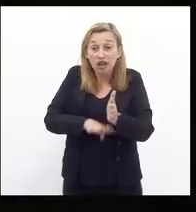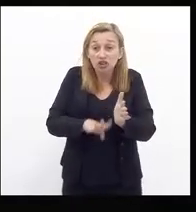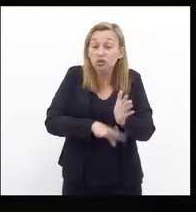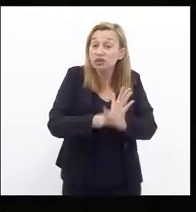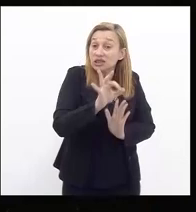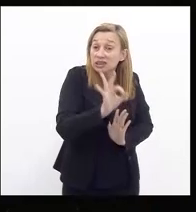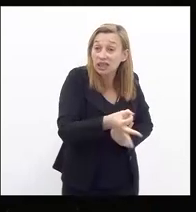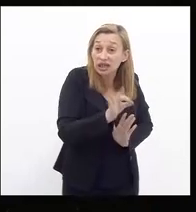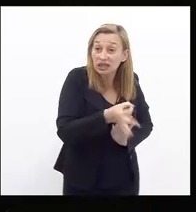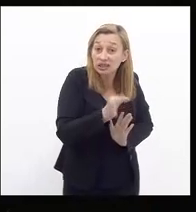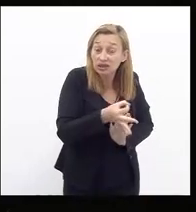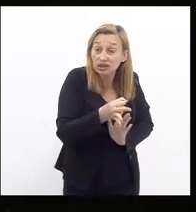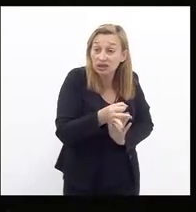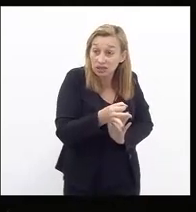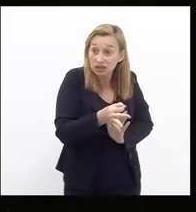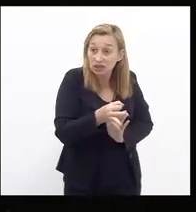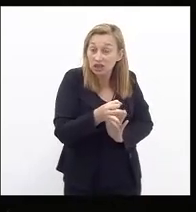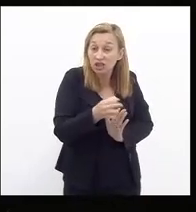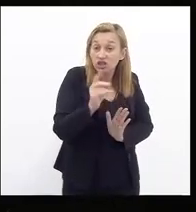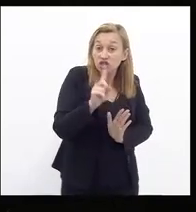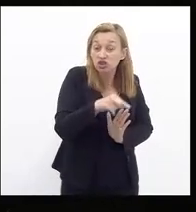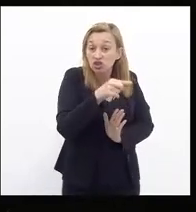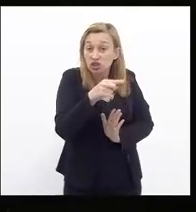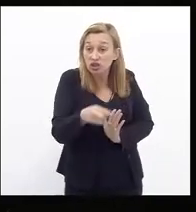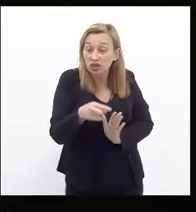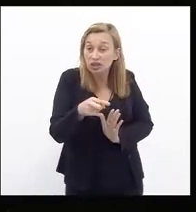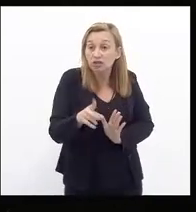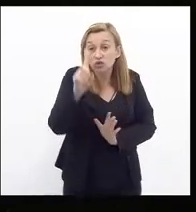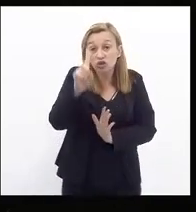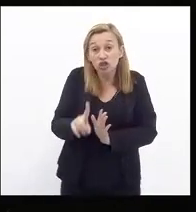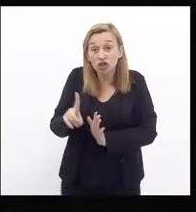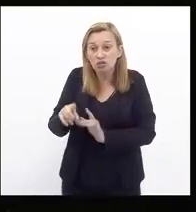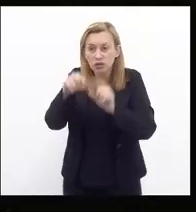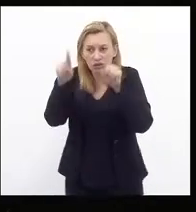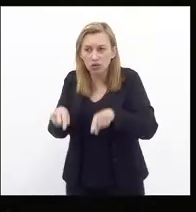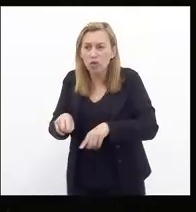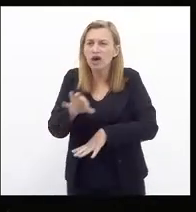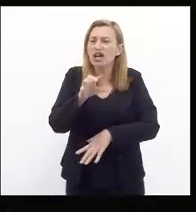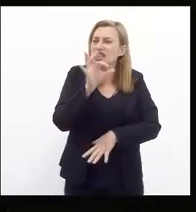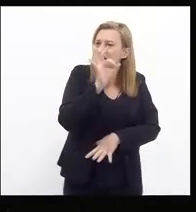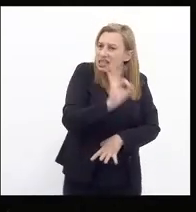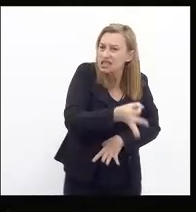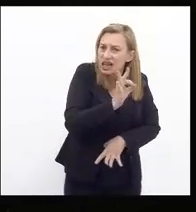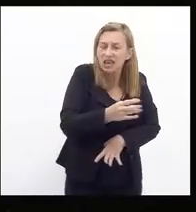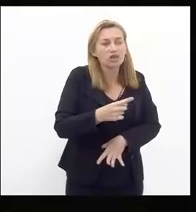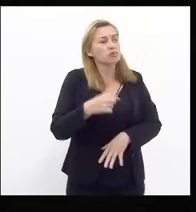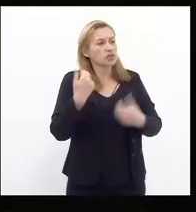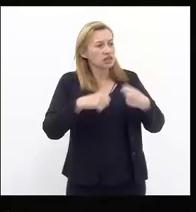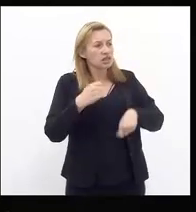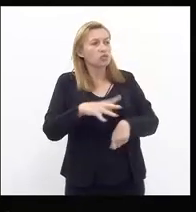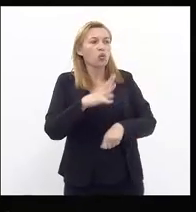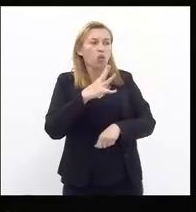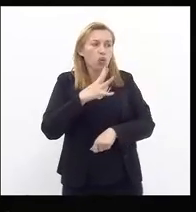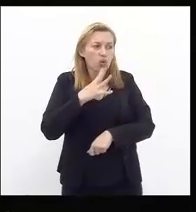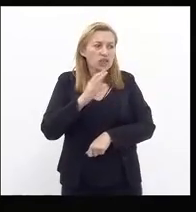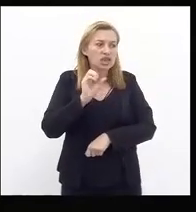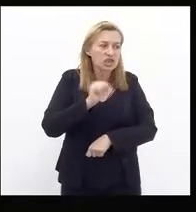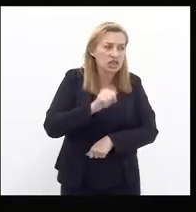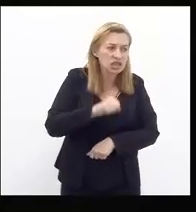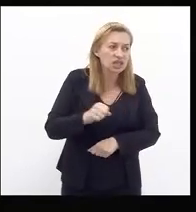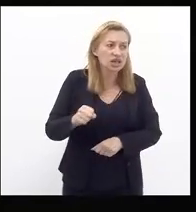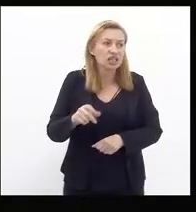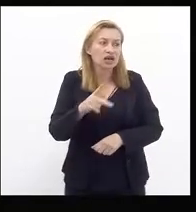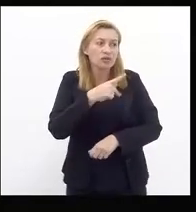exatamente 100 fã dos direitos dos Servidores é óbvio que nós temos que reconhecer que a